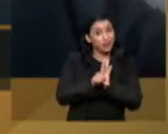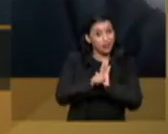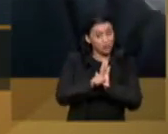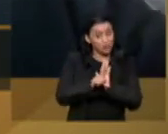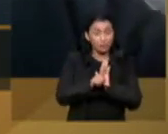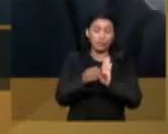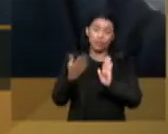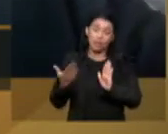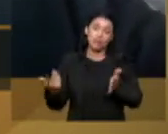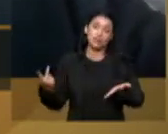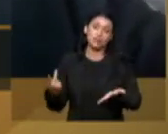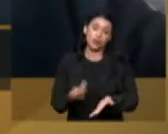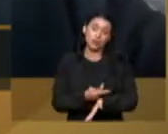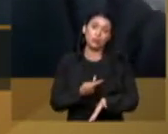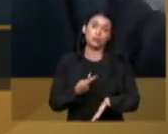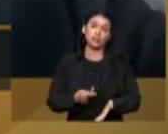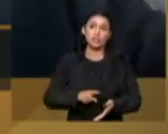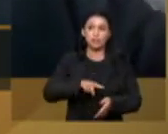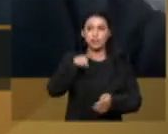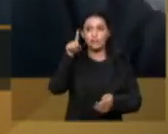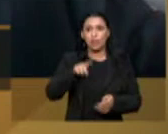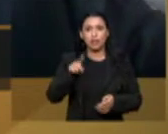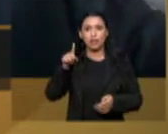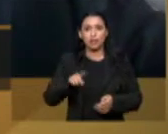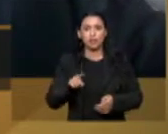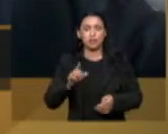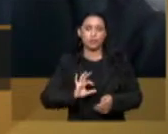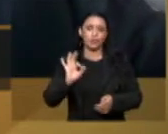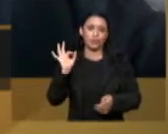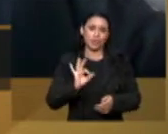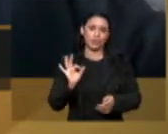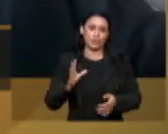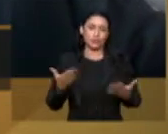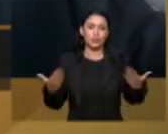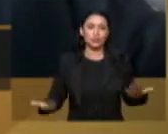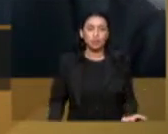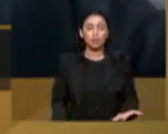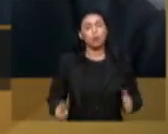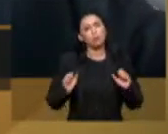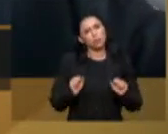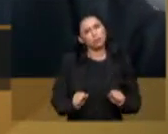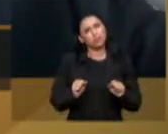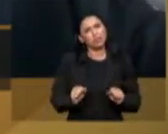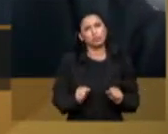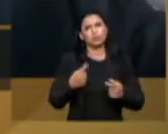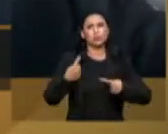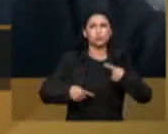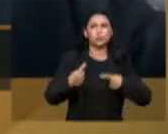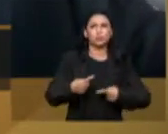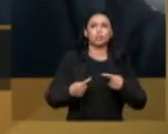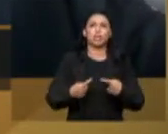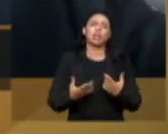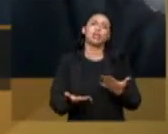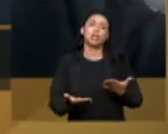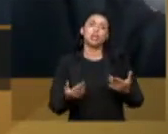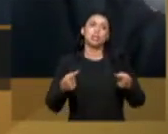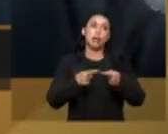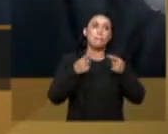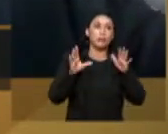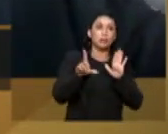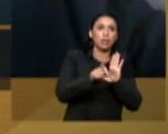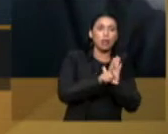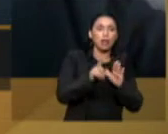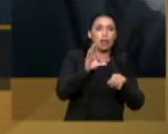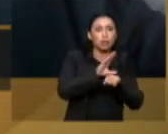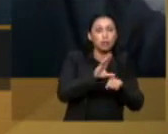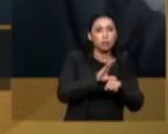se funda essa variação de alíquotas. Podemos discutir parâmetros de legalidade, mas